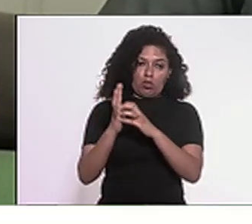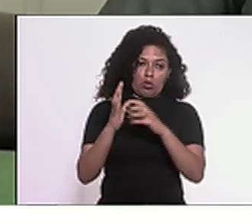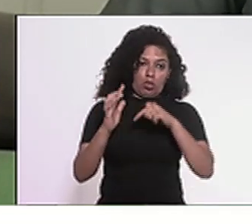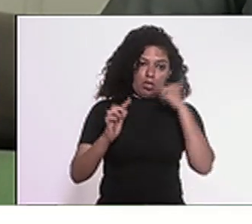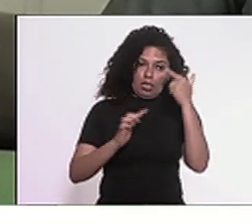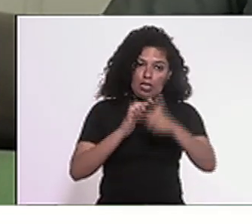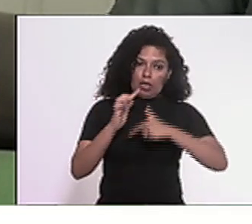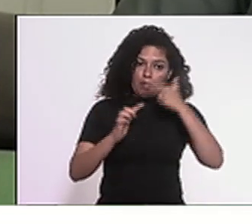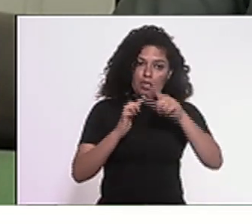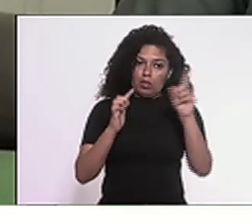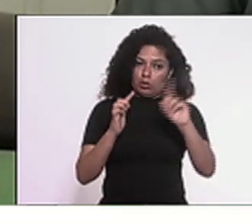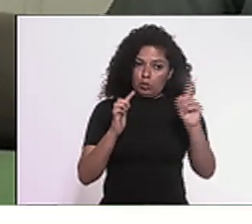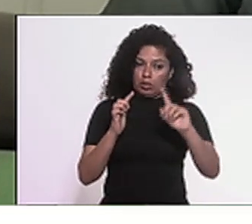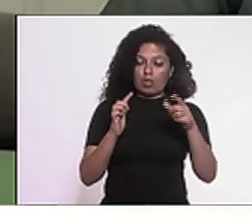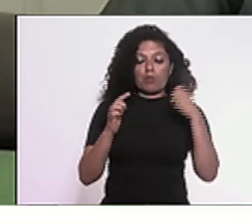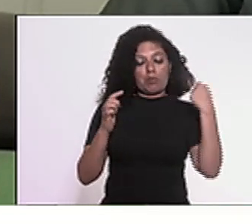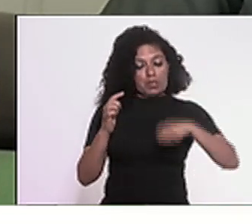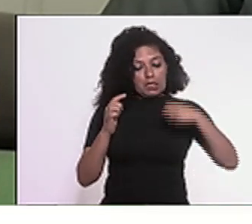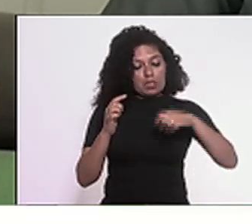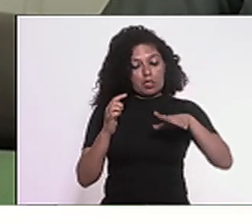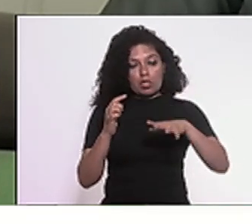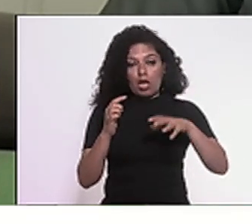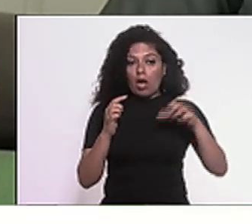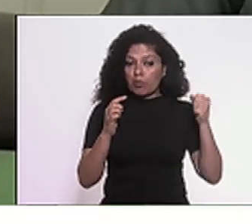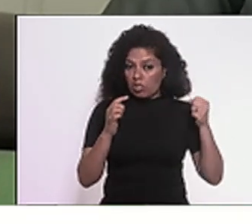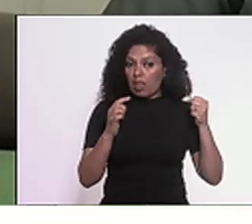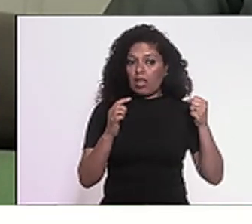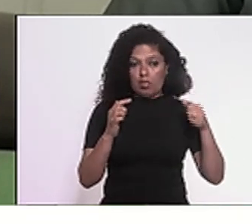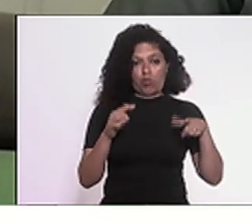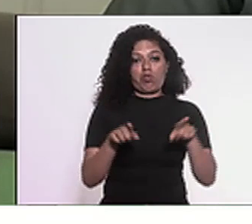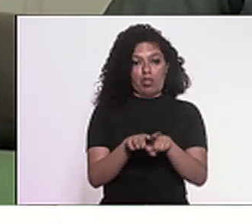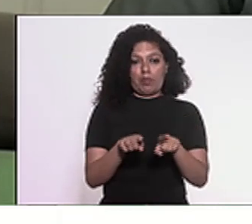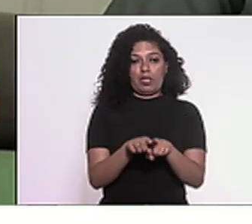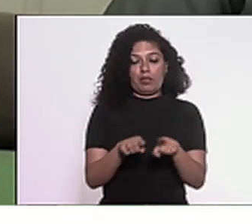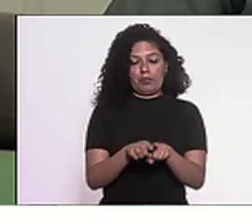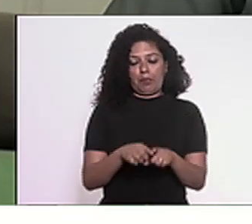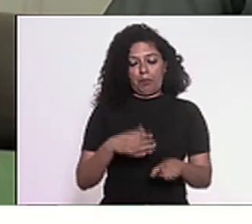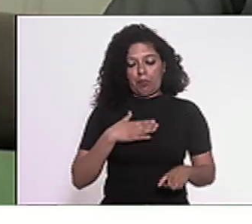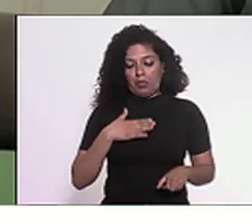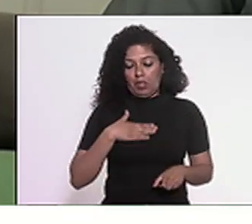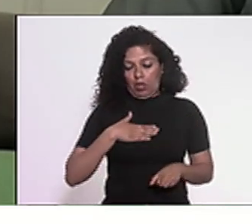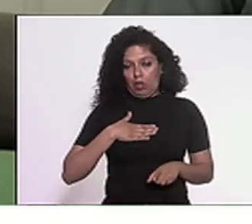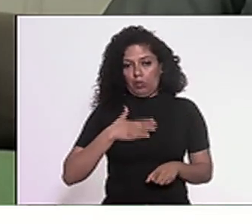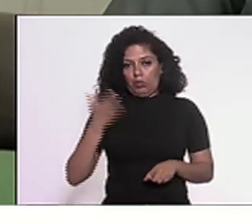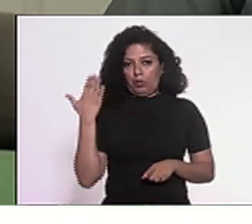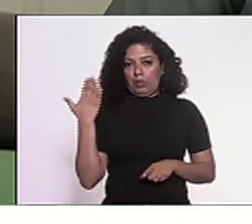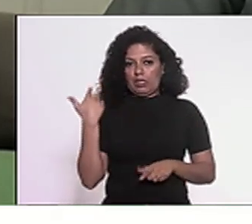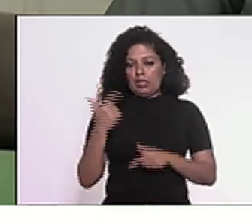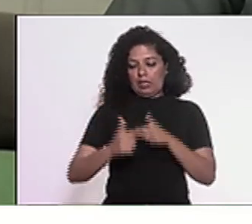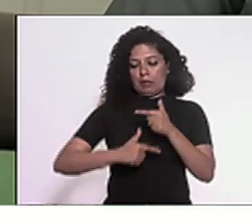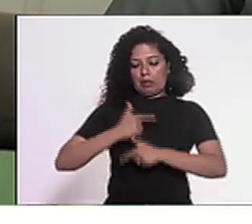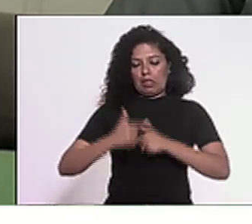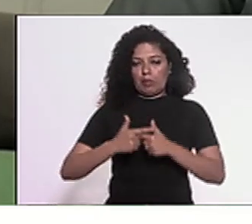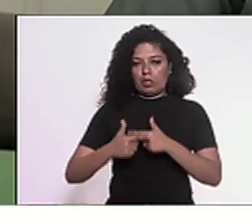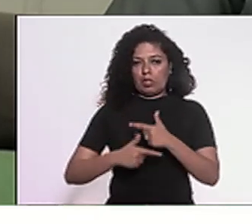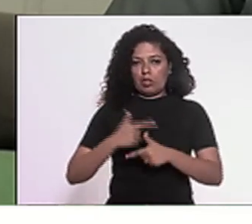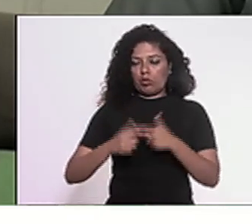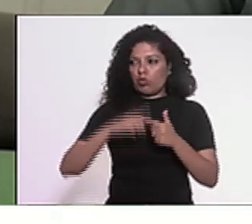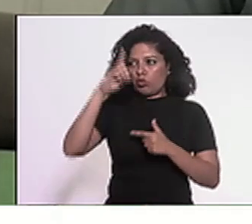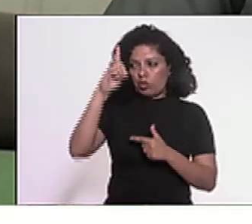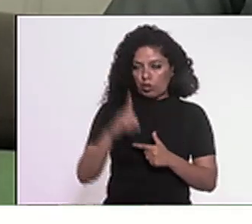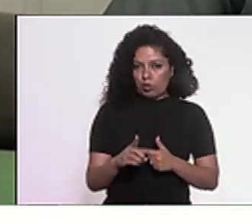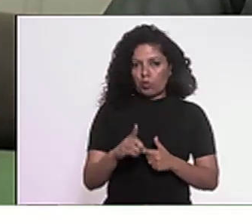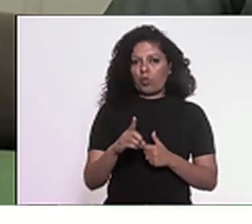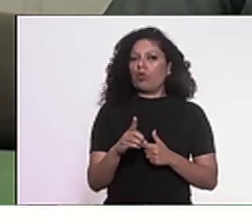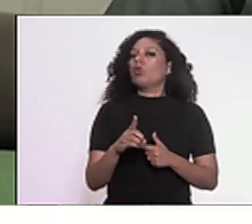tive a grata oportunidade de exercer um determinado período a diretoria de inativos